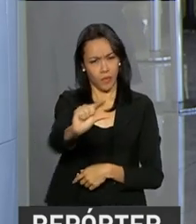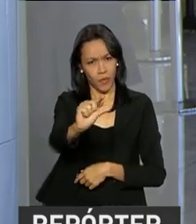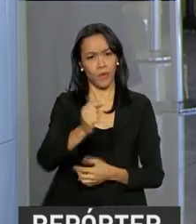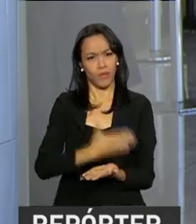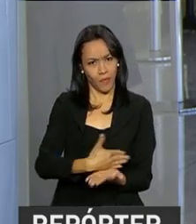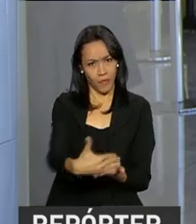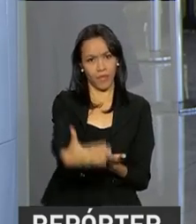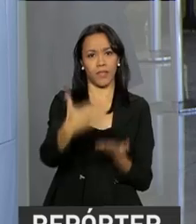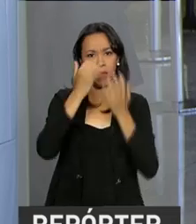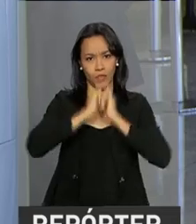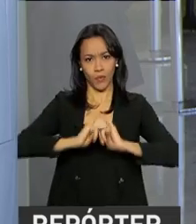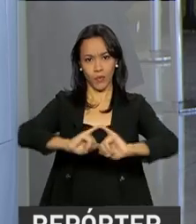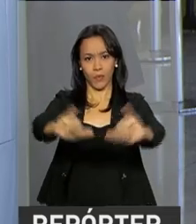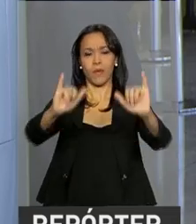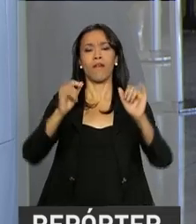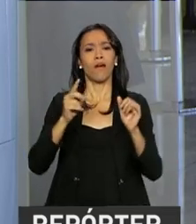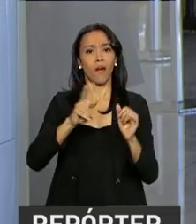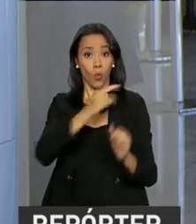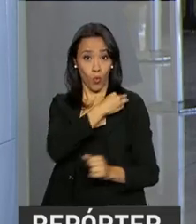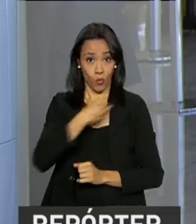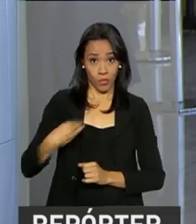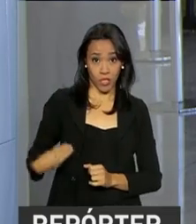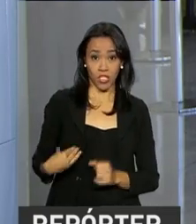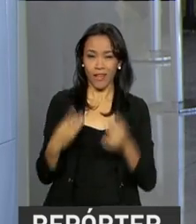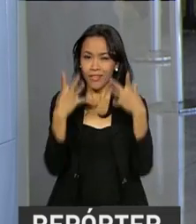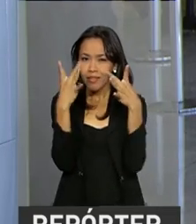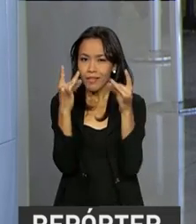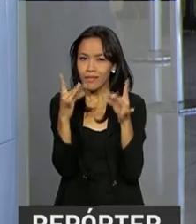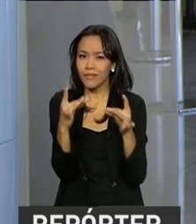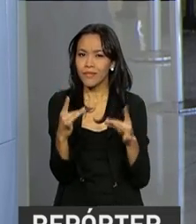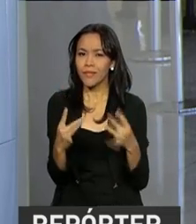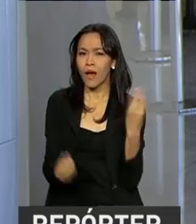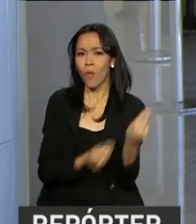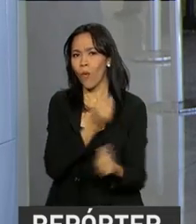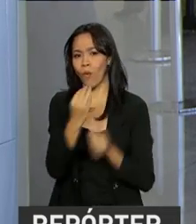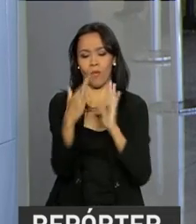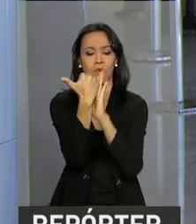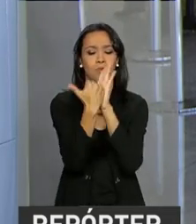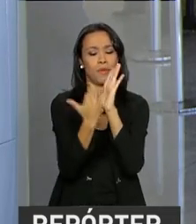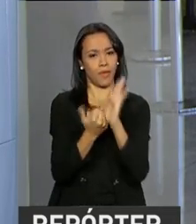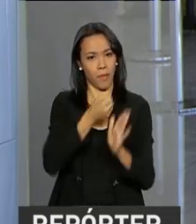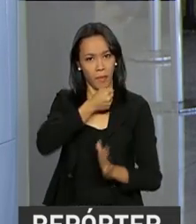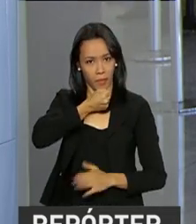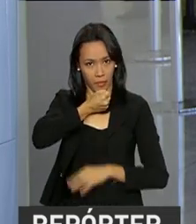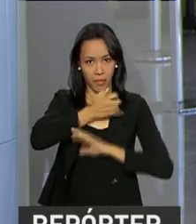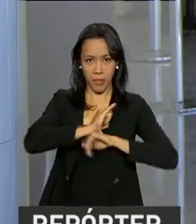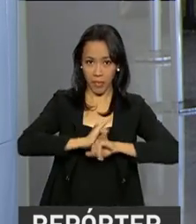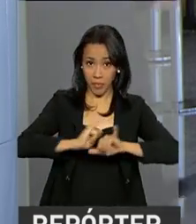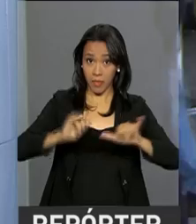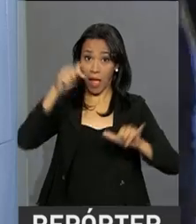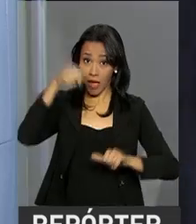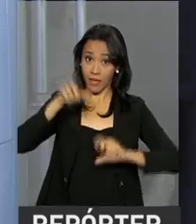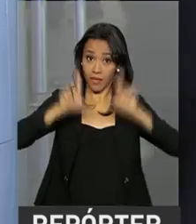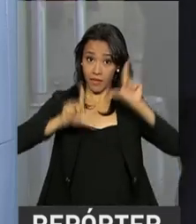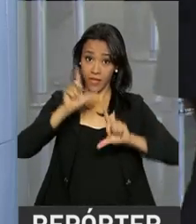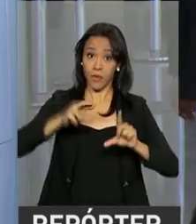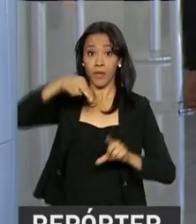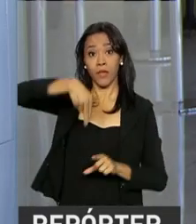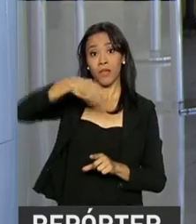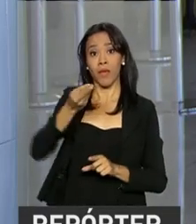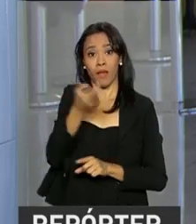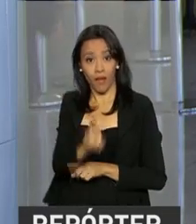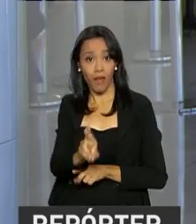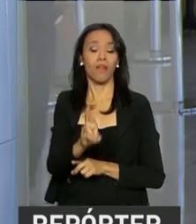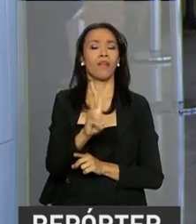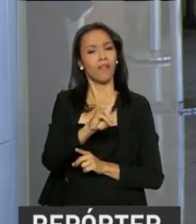pouco, ministros do governo vão dar os detalhes aí desse programa em uma entrevista coletiva. A TV NBR acompanha e transmite